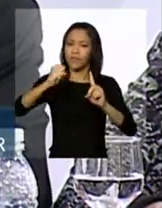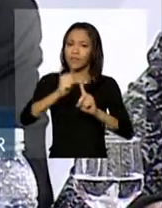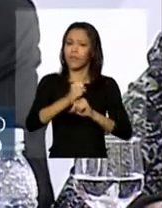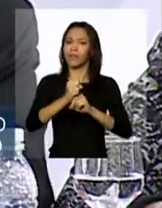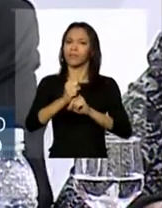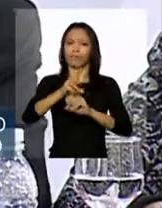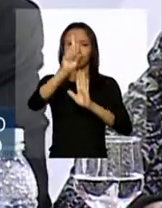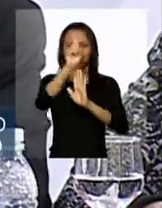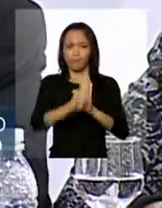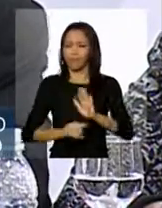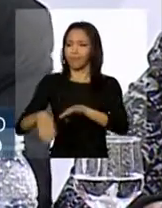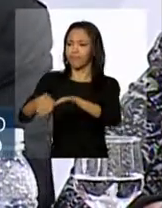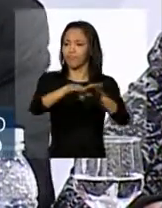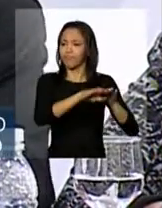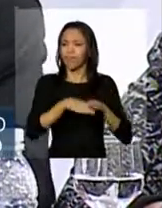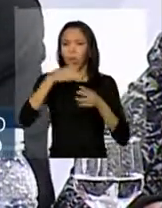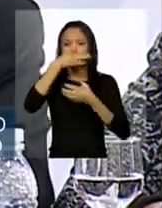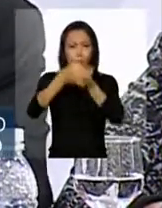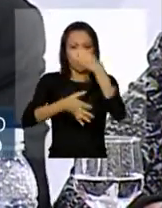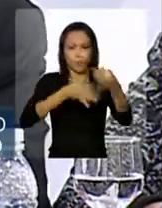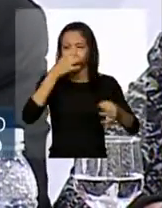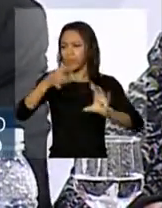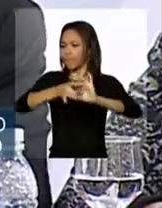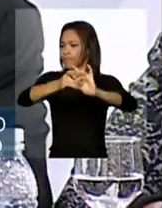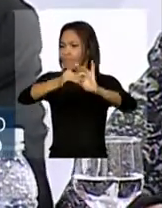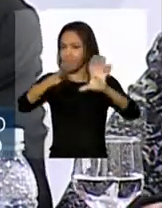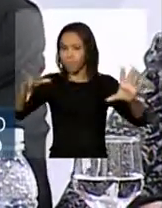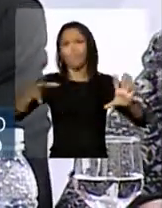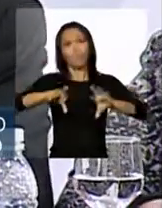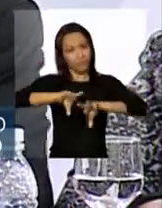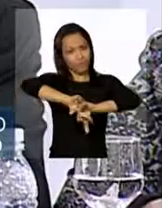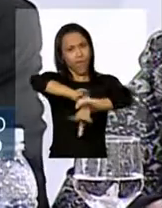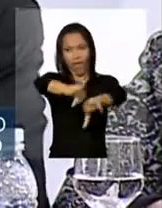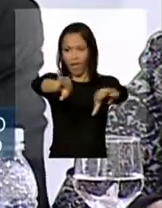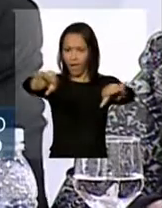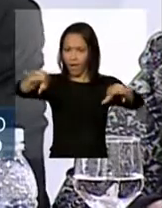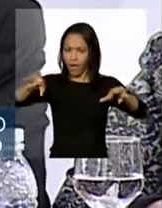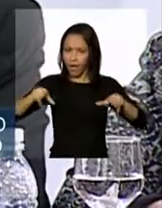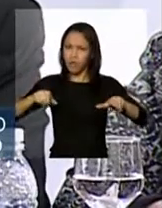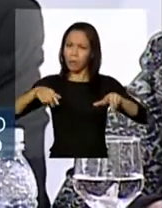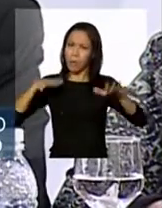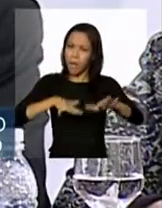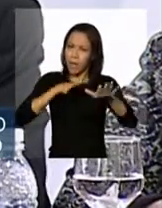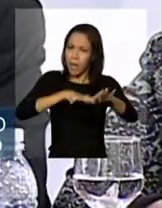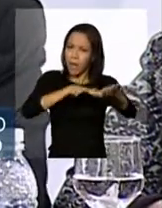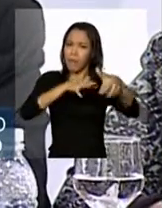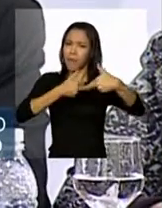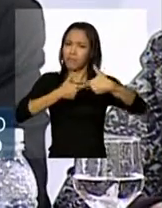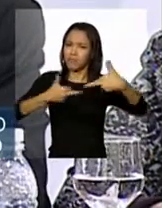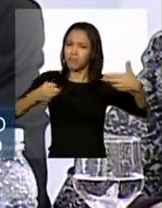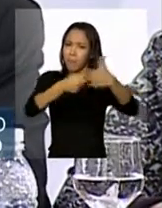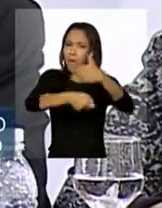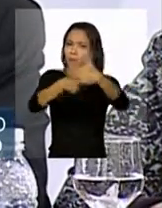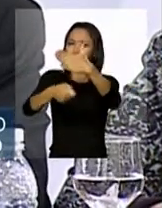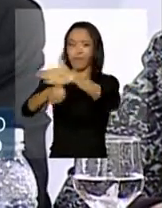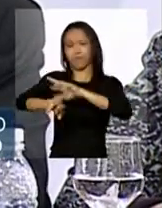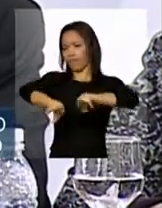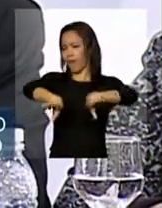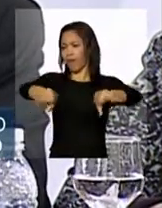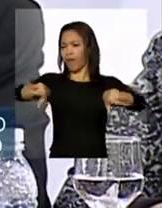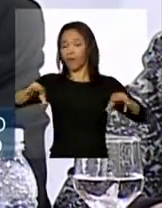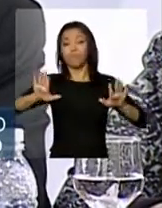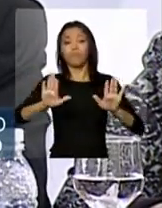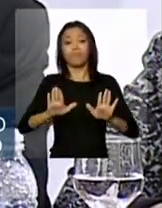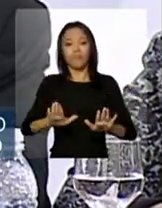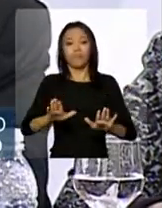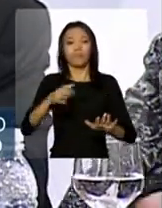democrática, efervescente, cheia de contradições e em movimento, e eu acho que